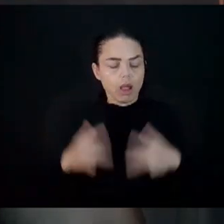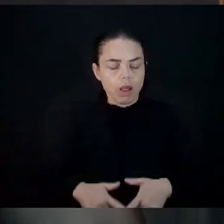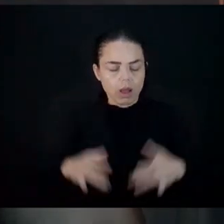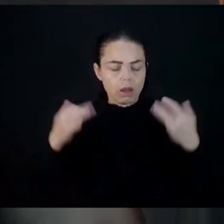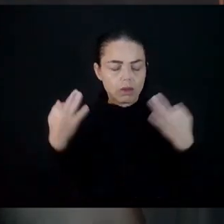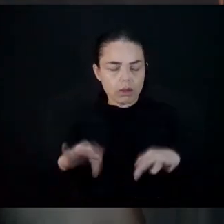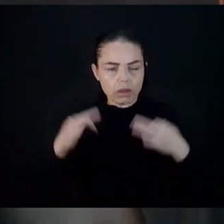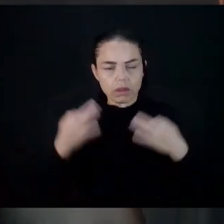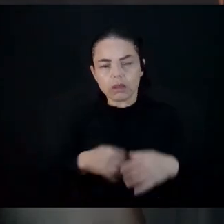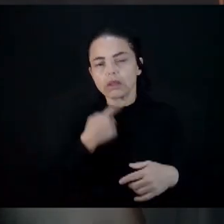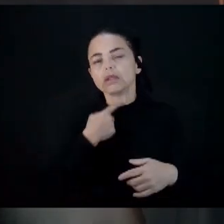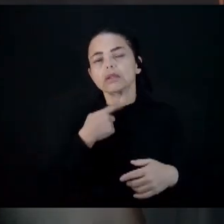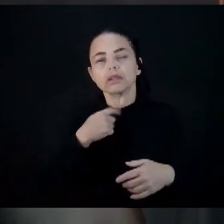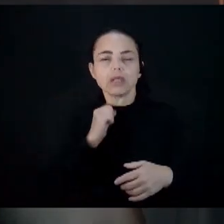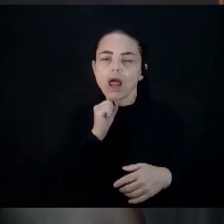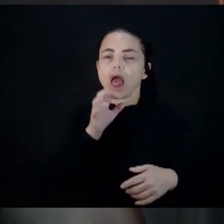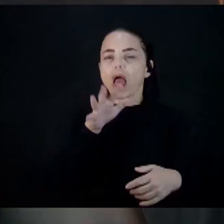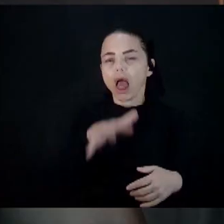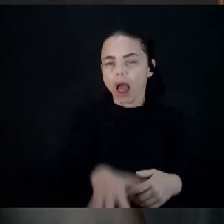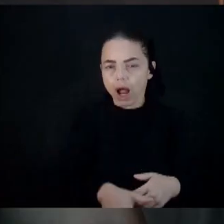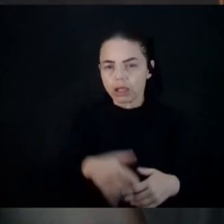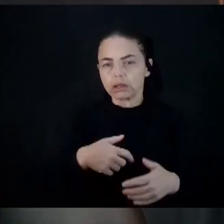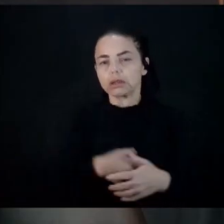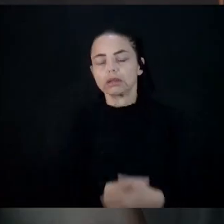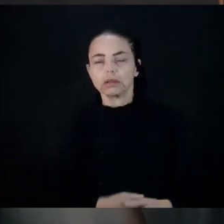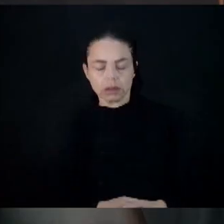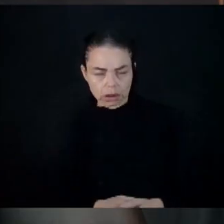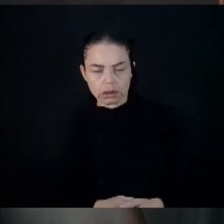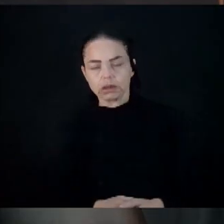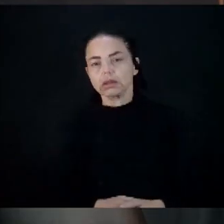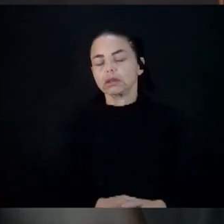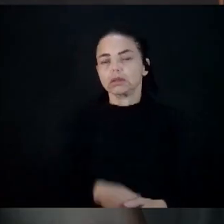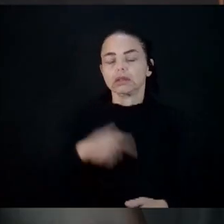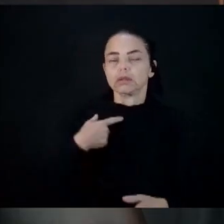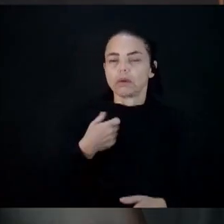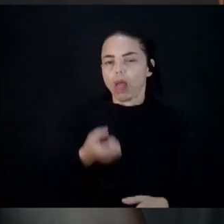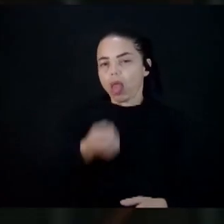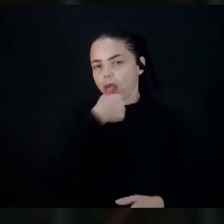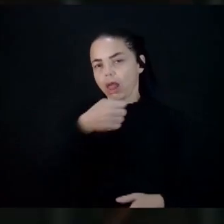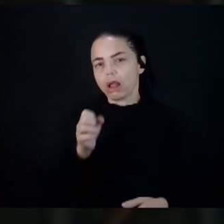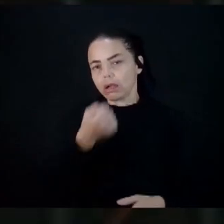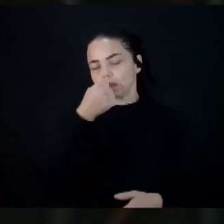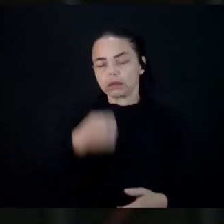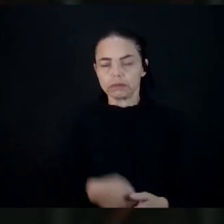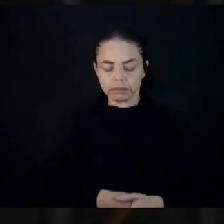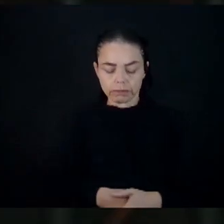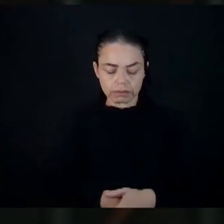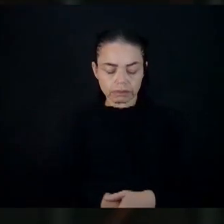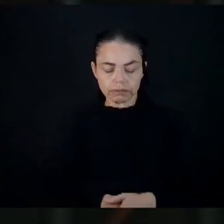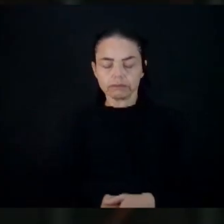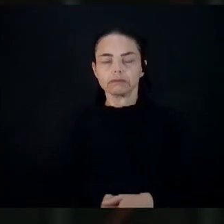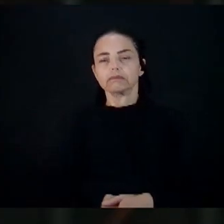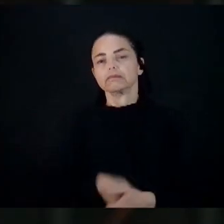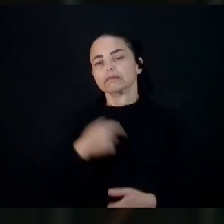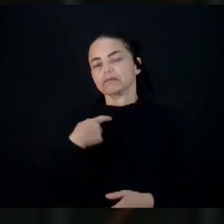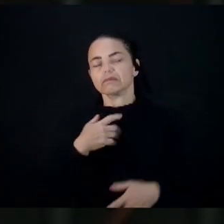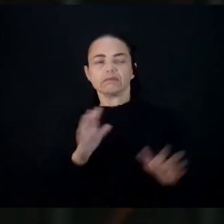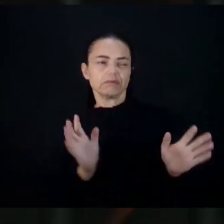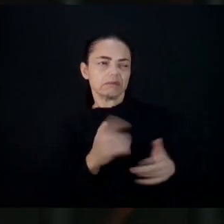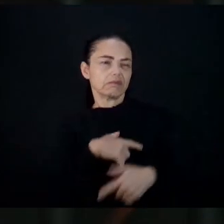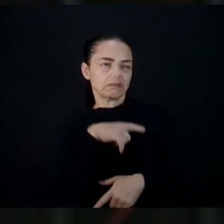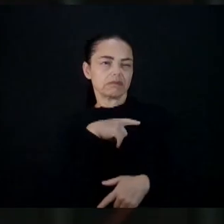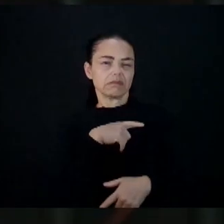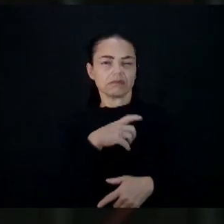náusea, isso tudo relacionado ao consumo pontual e grande de álcool, né? Muito bem. E aí o pessoal fala assim, vou ter que tomar